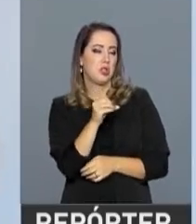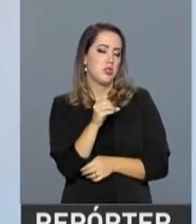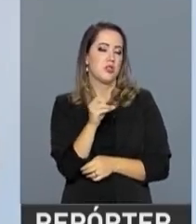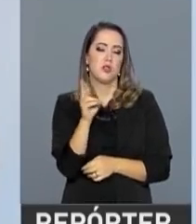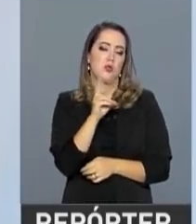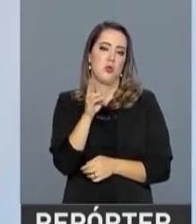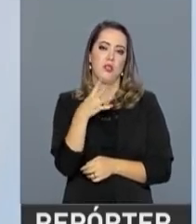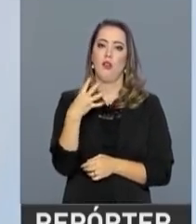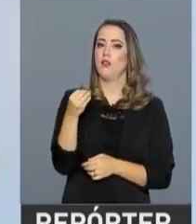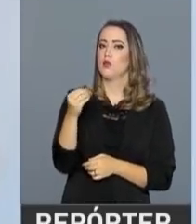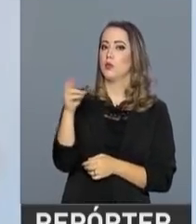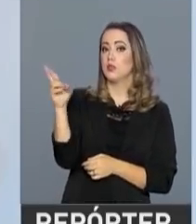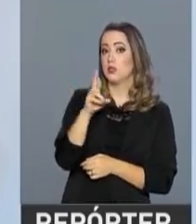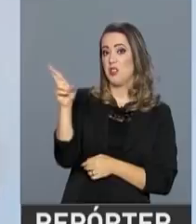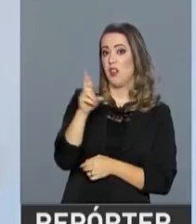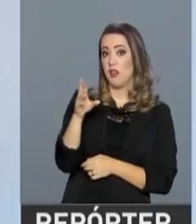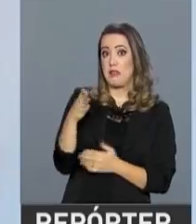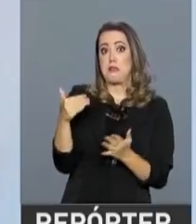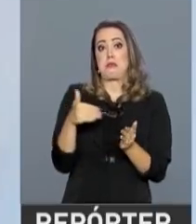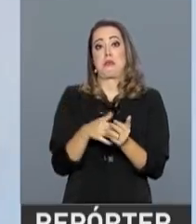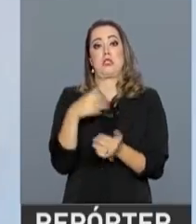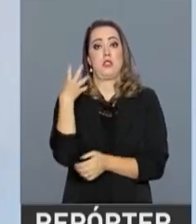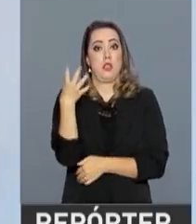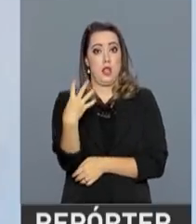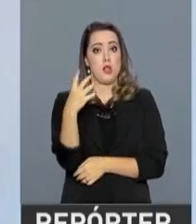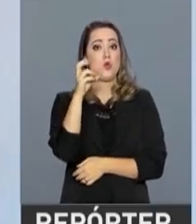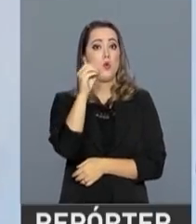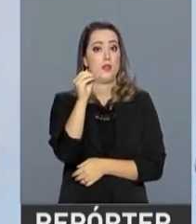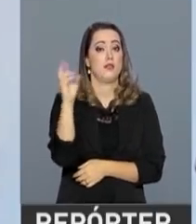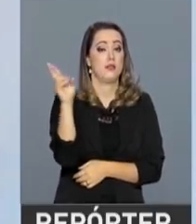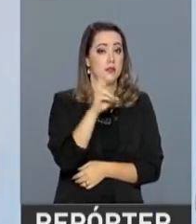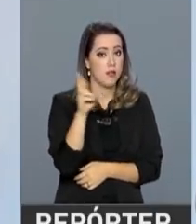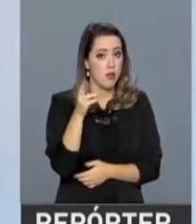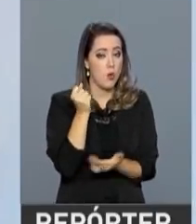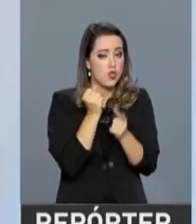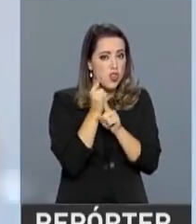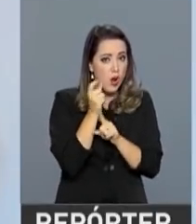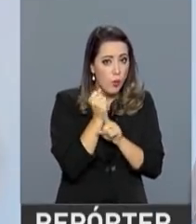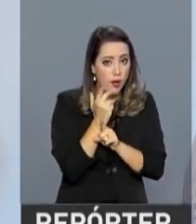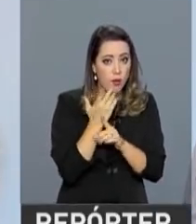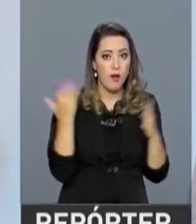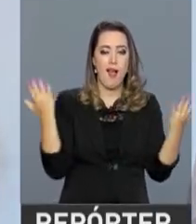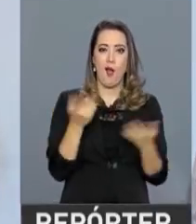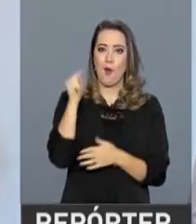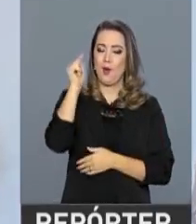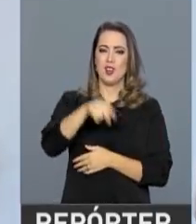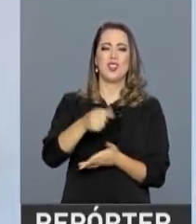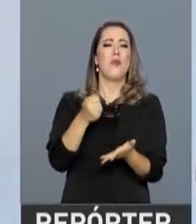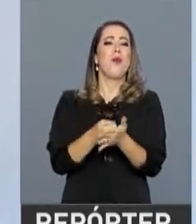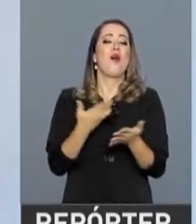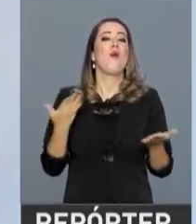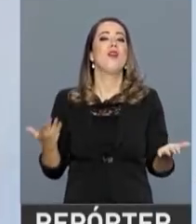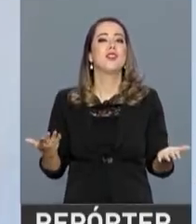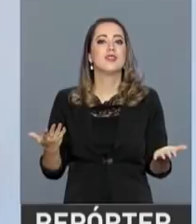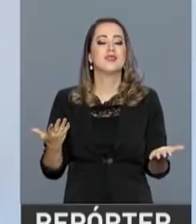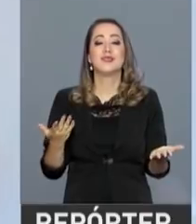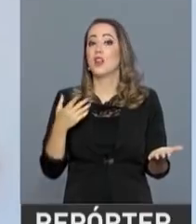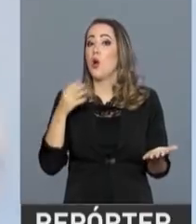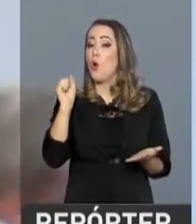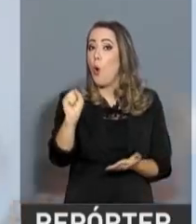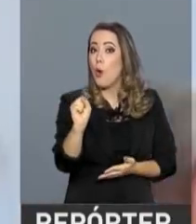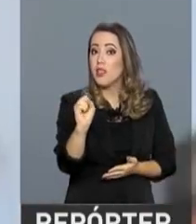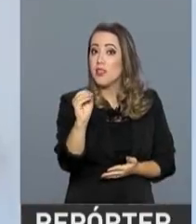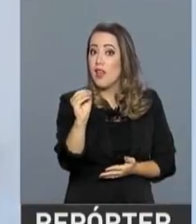400 chega a 450 reais de aluguel e agora aqui vão pagar algo em torno de